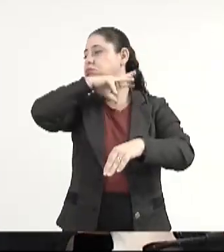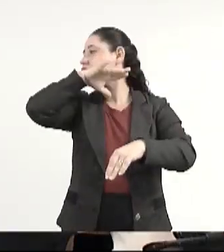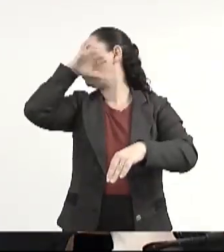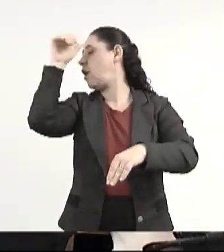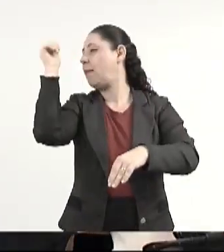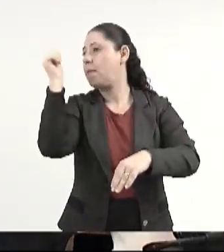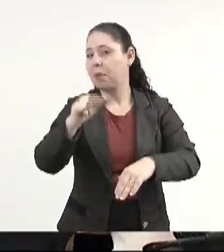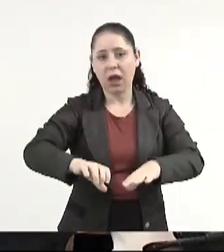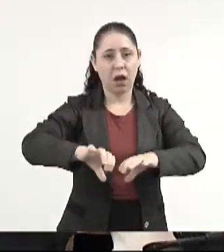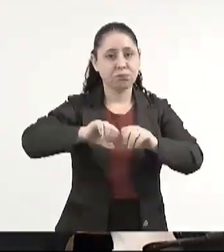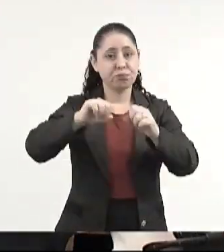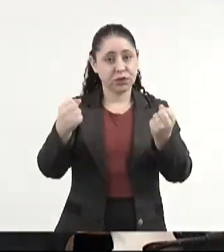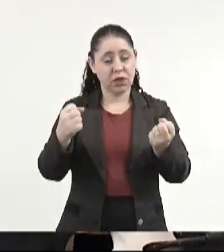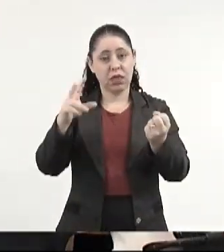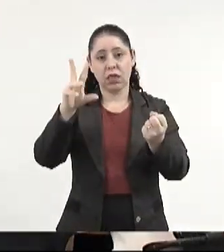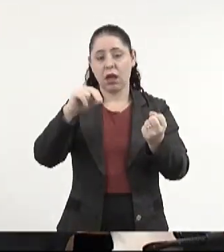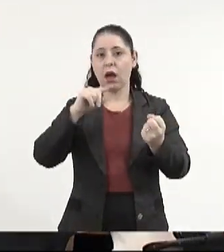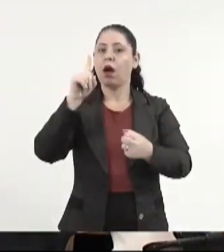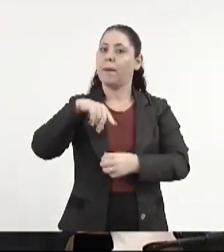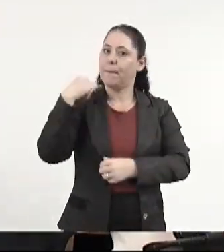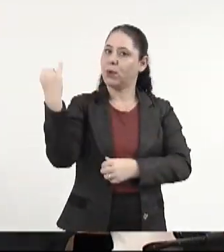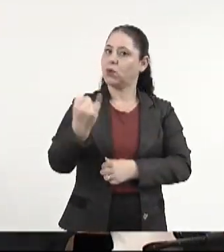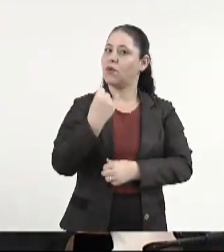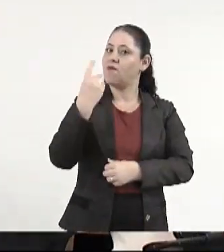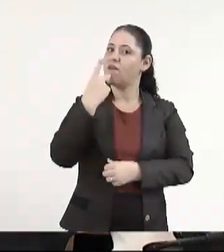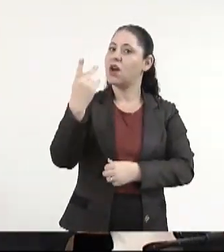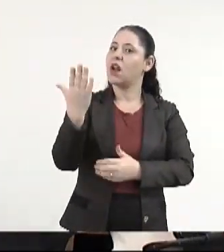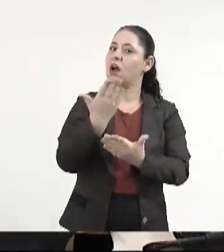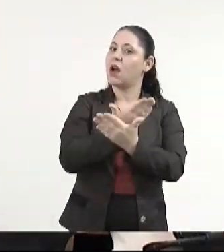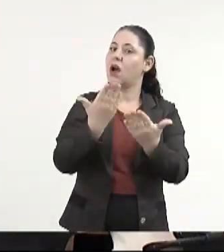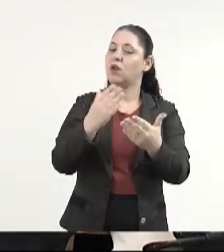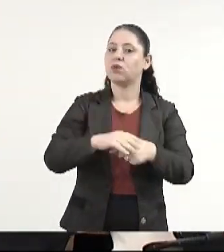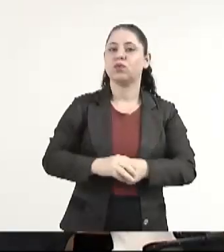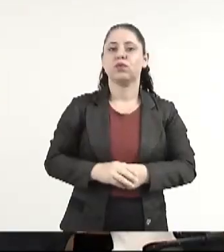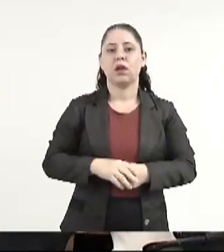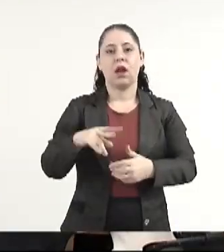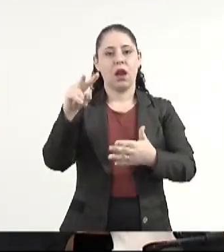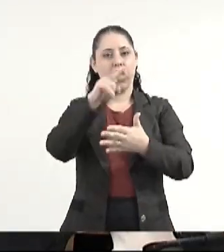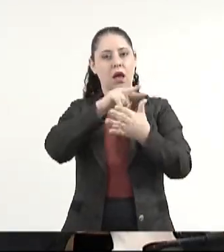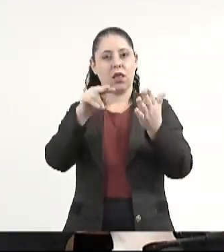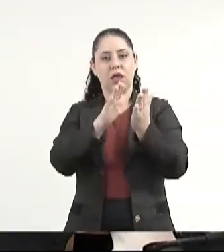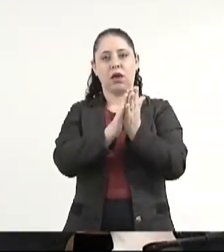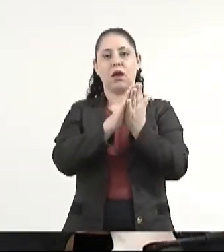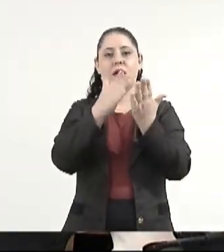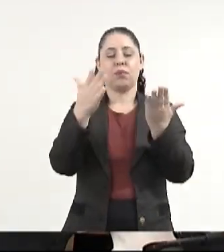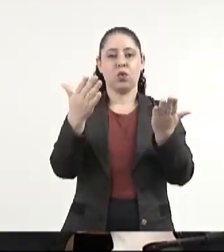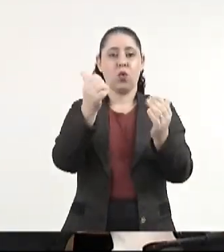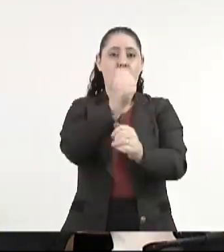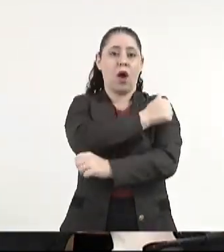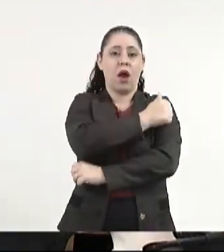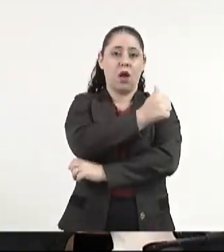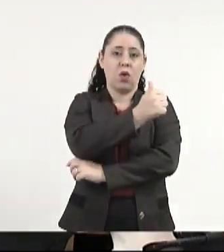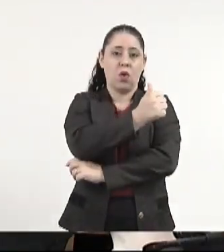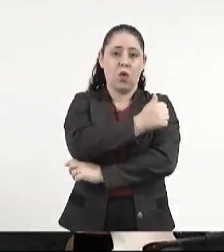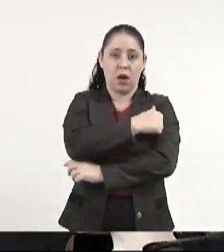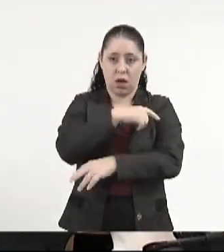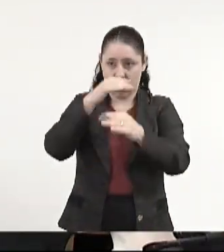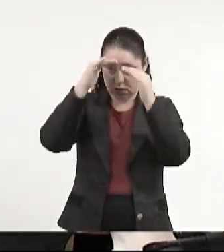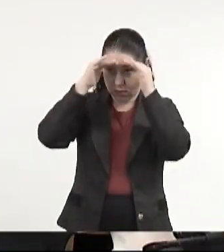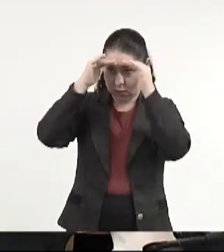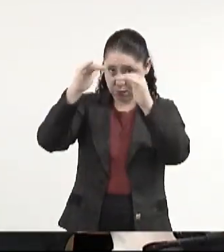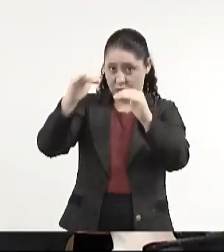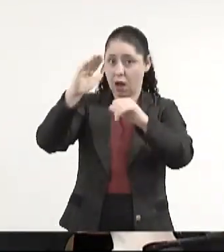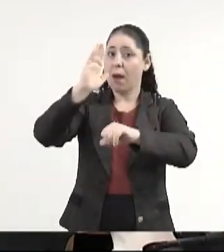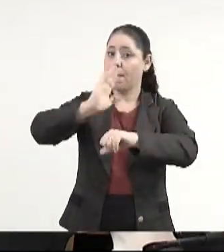escolas. Jamais. Os professores são muito importantes. Eu falei que, através da leitura da Bíblia Sagrada, os alunos iriam